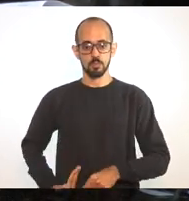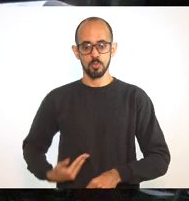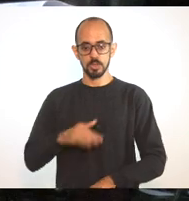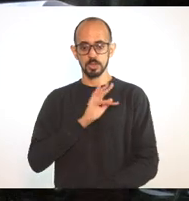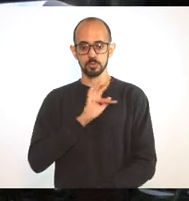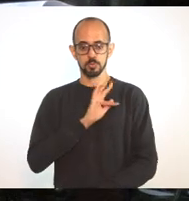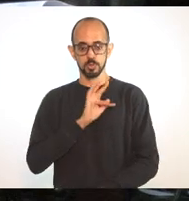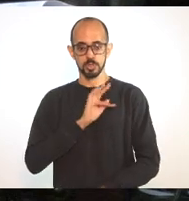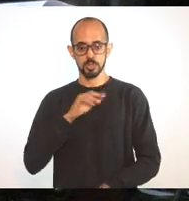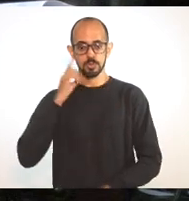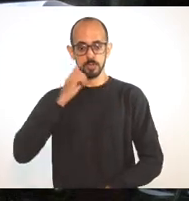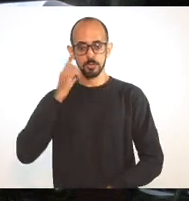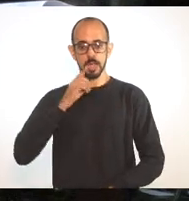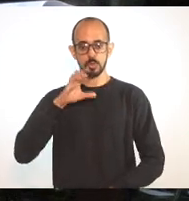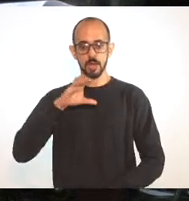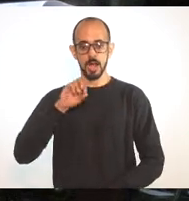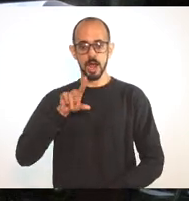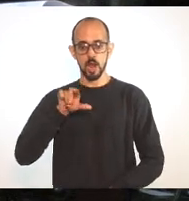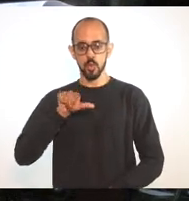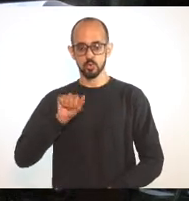Augusto.